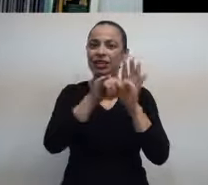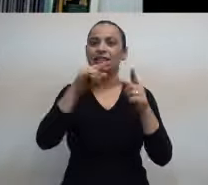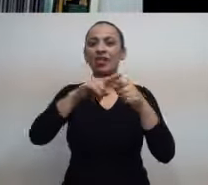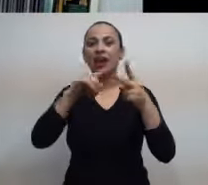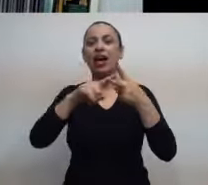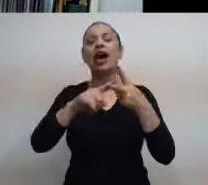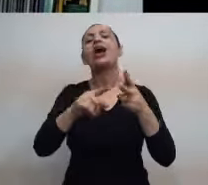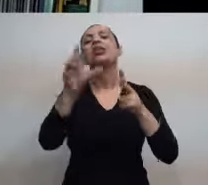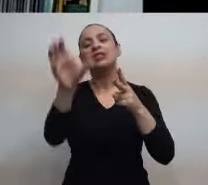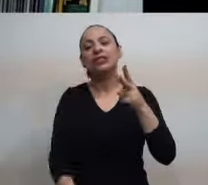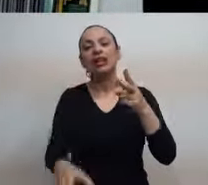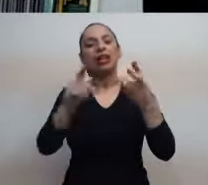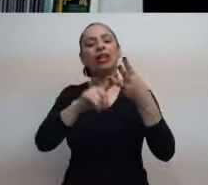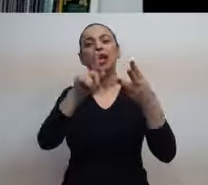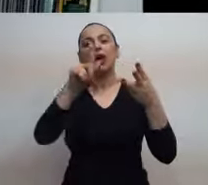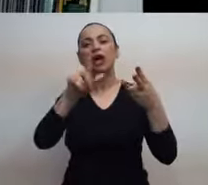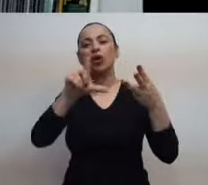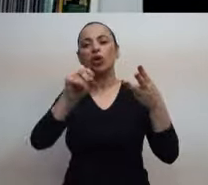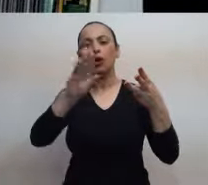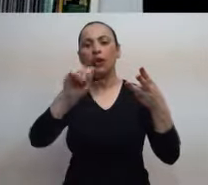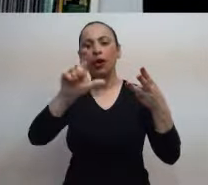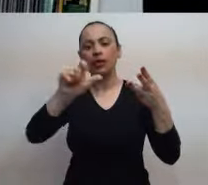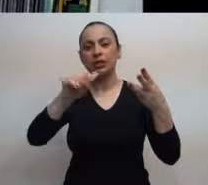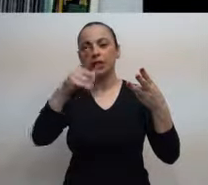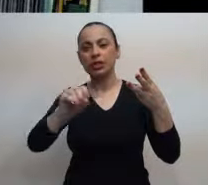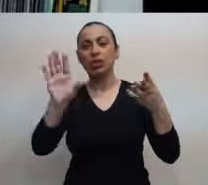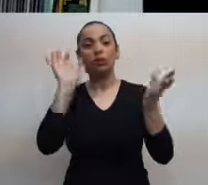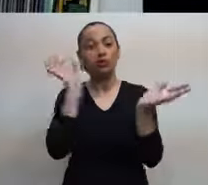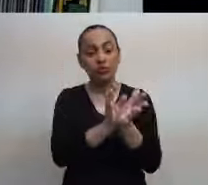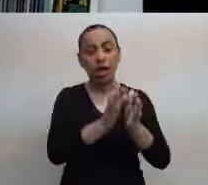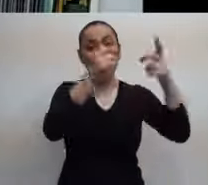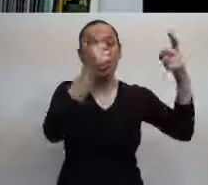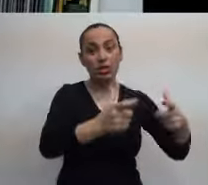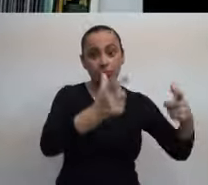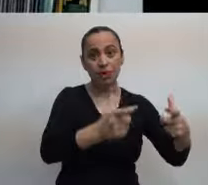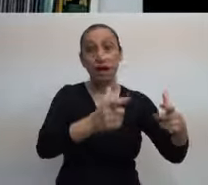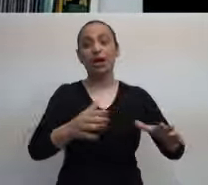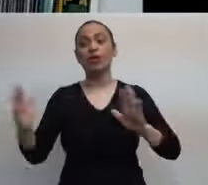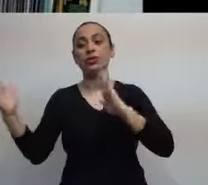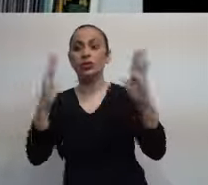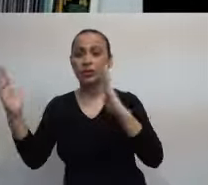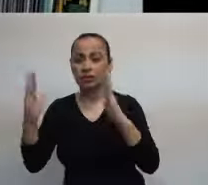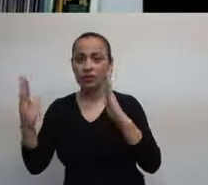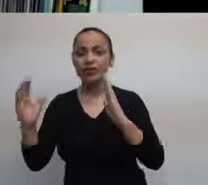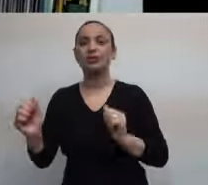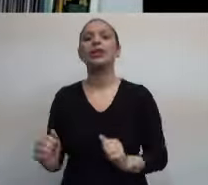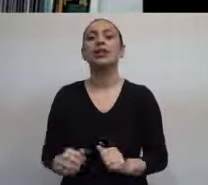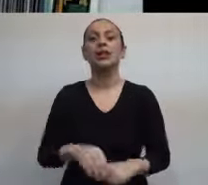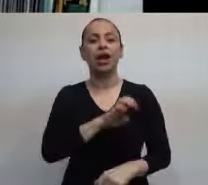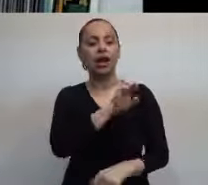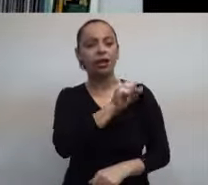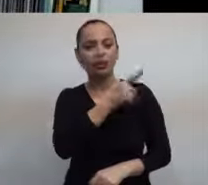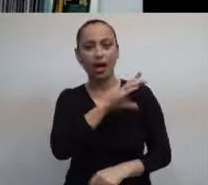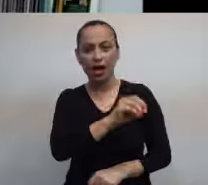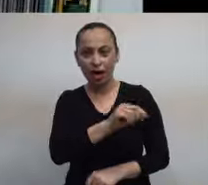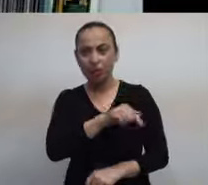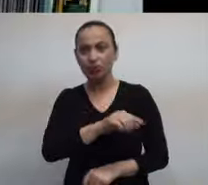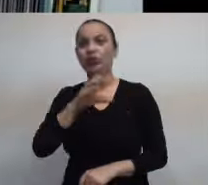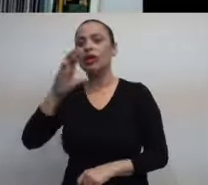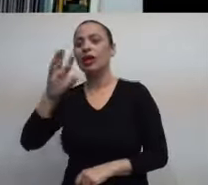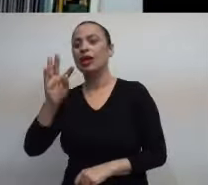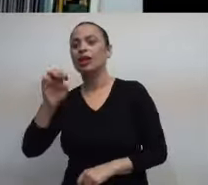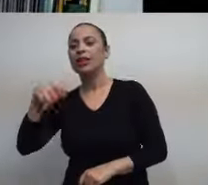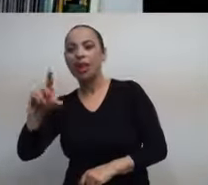Identidade, Cidadania e Globalização na perspectiva do espaço e tempo. Bem, eu gostaria primeiro aqui de